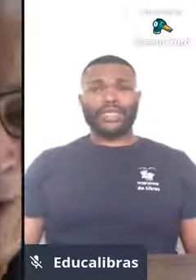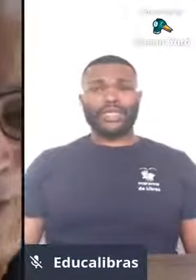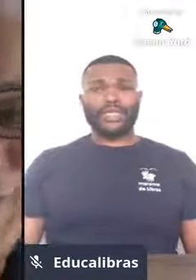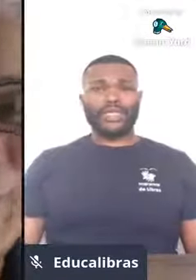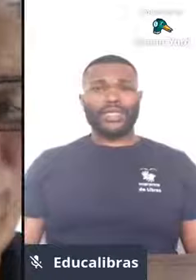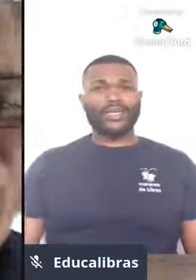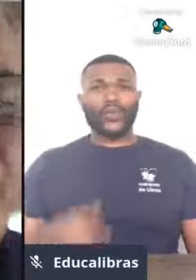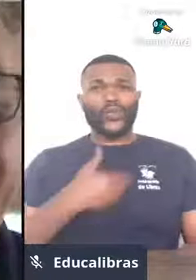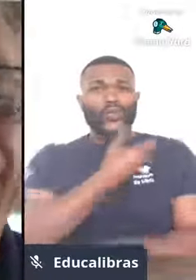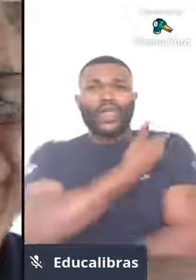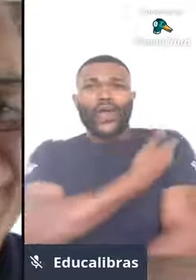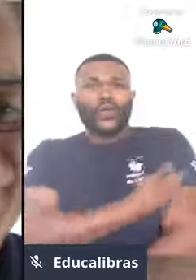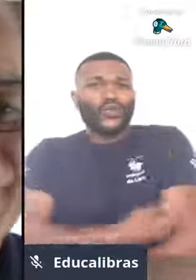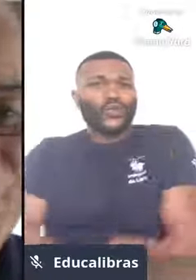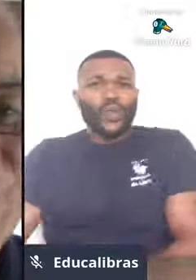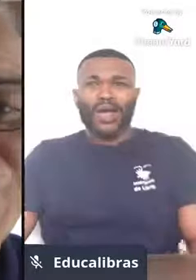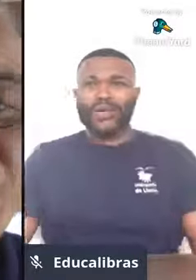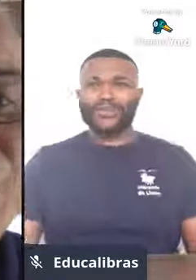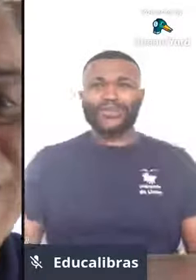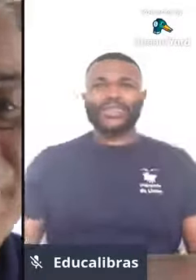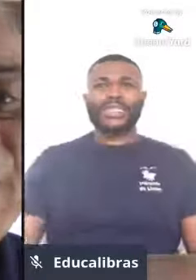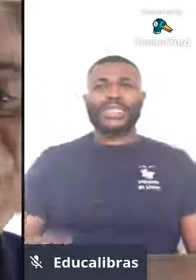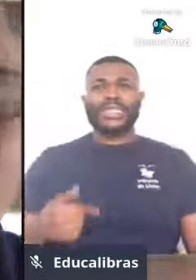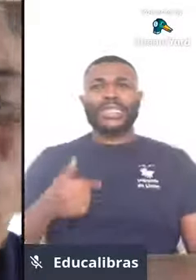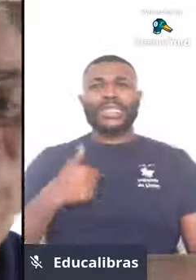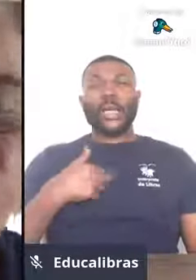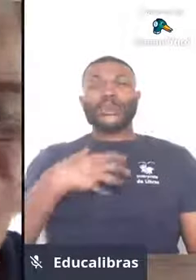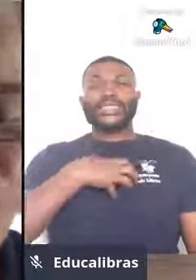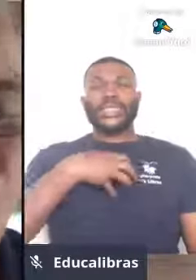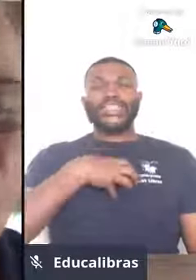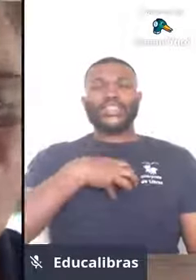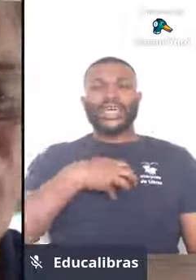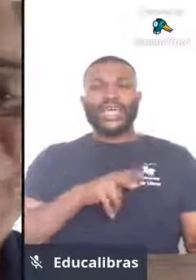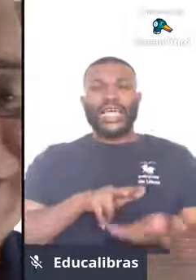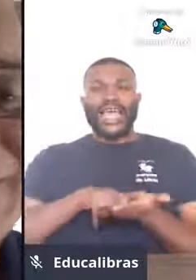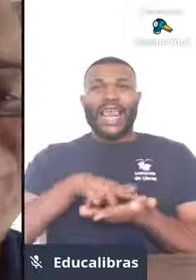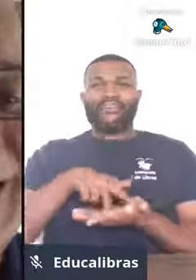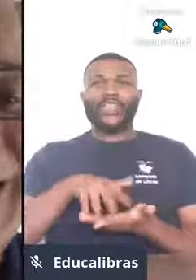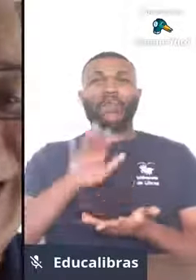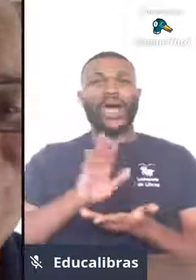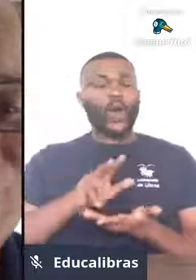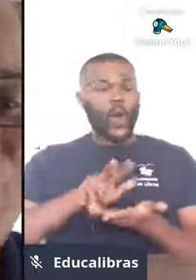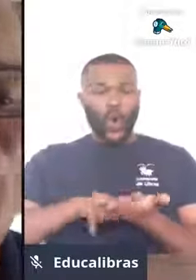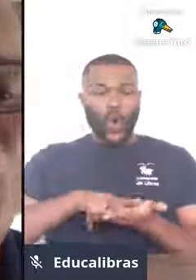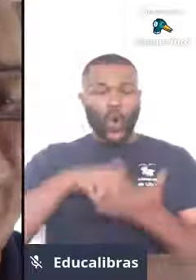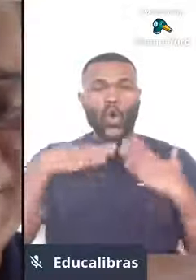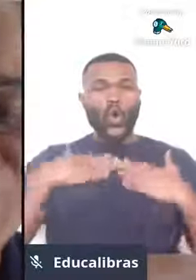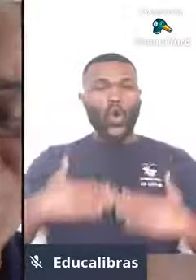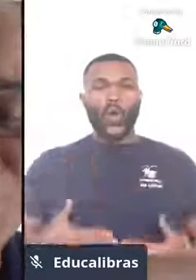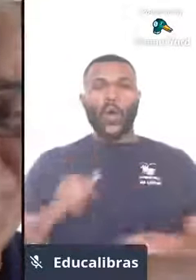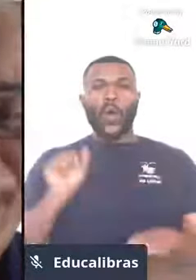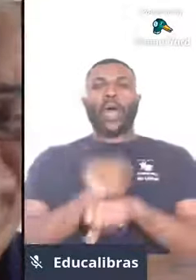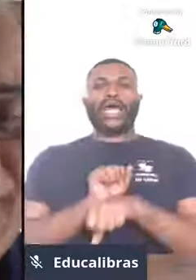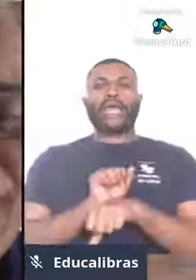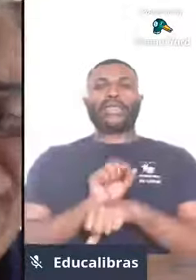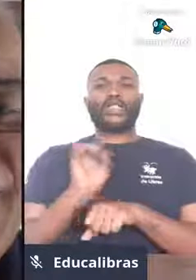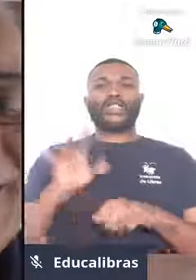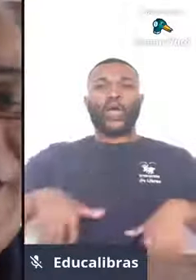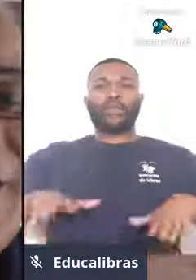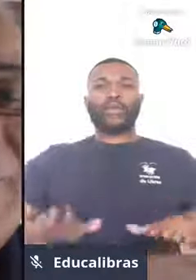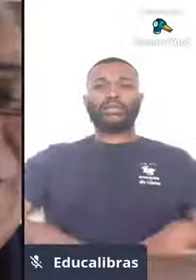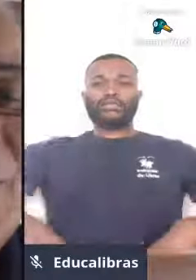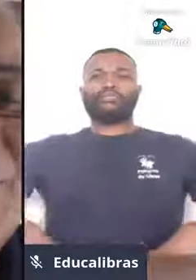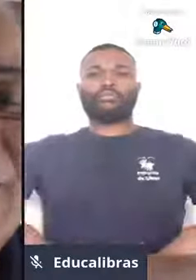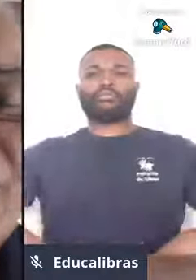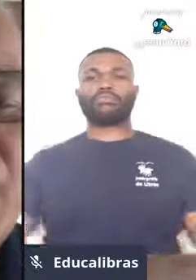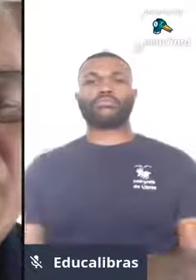acostumado com a paraplegia? Eu levantei, eu senti que eu tinha levantado, mas o corpo não foi, o corpo não obedeceu nada, a não ser o braço.